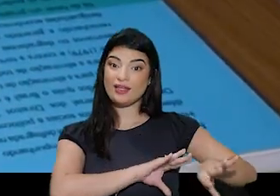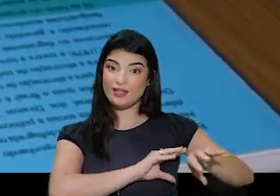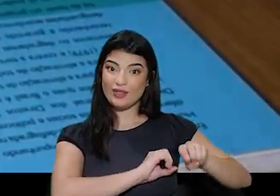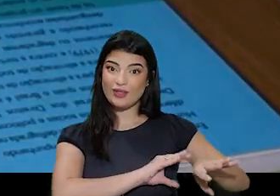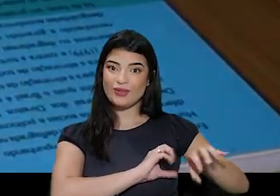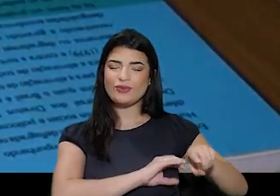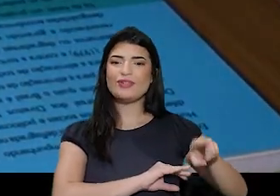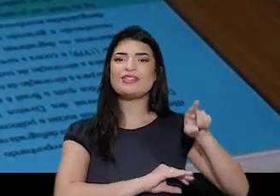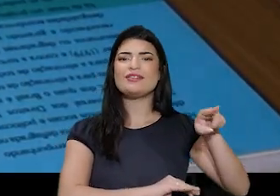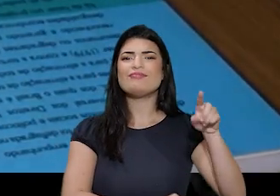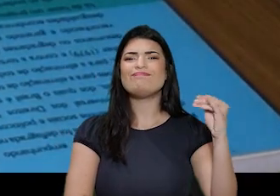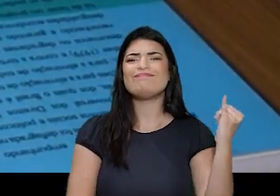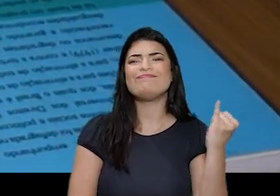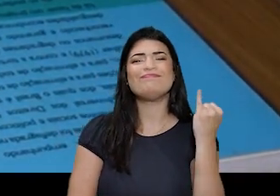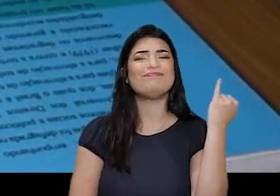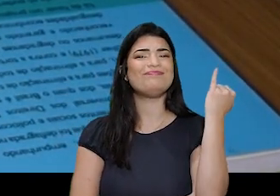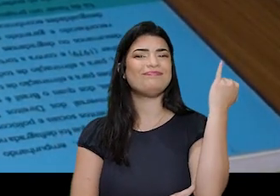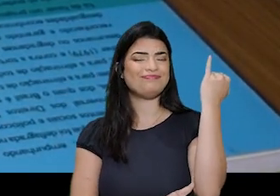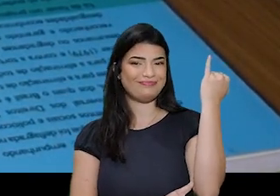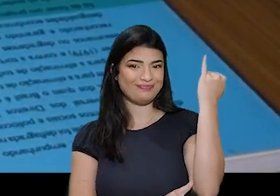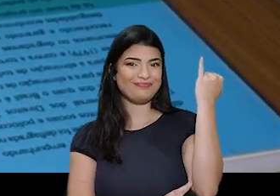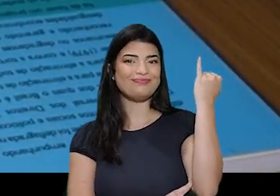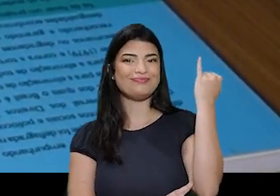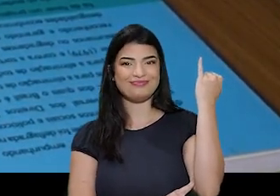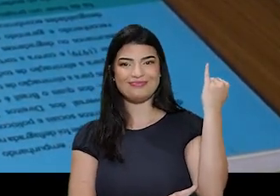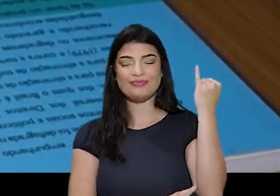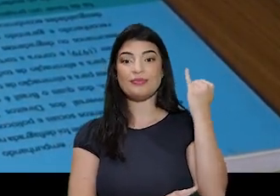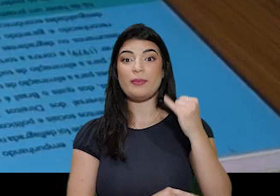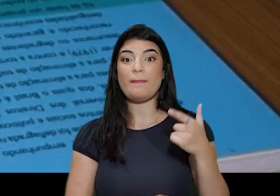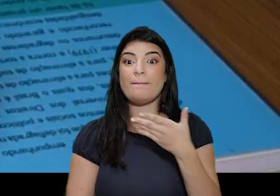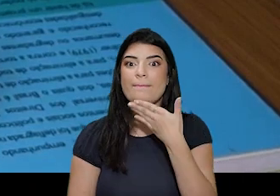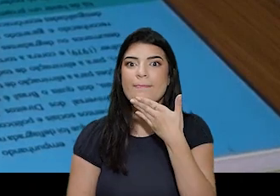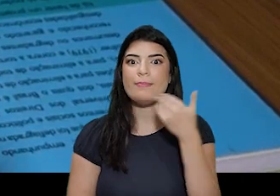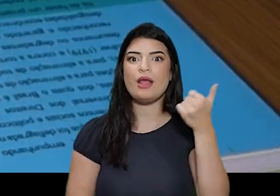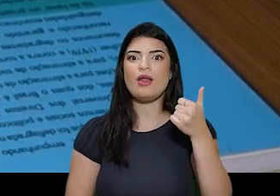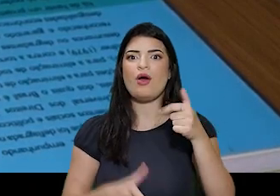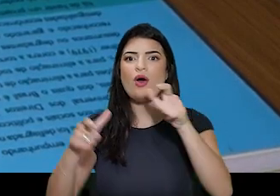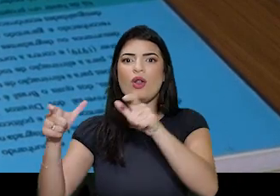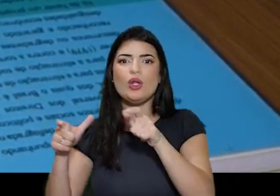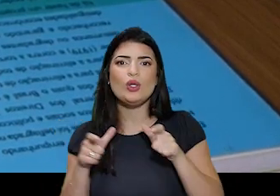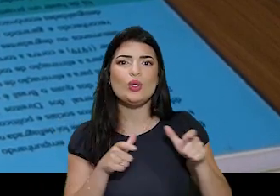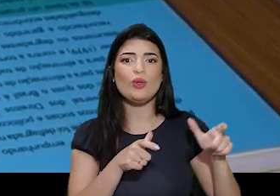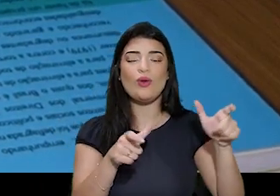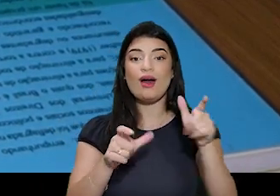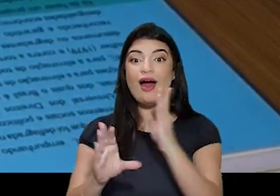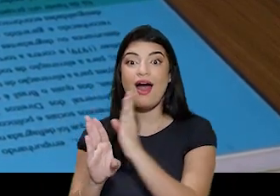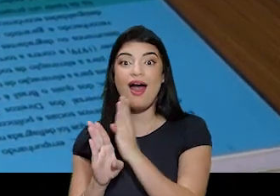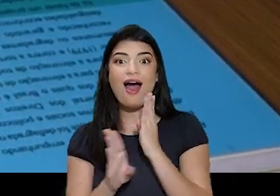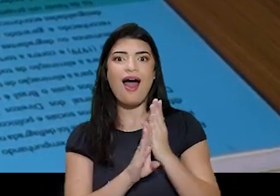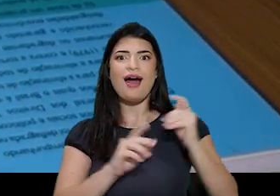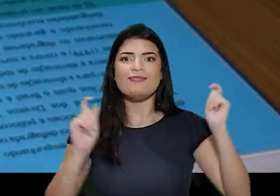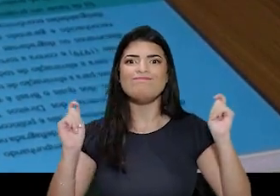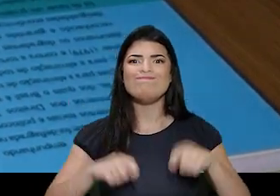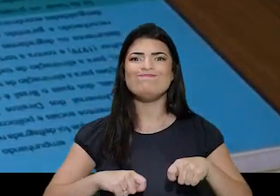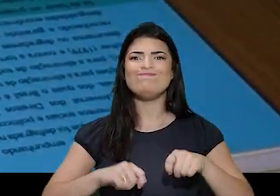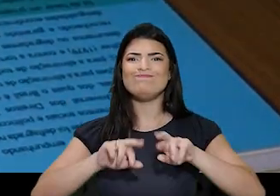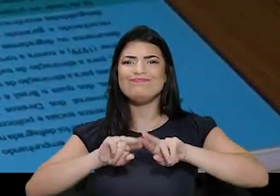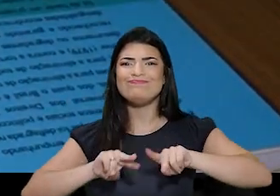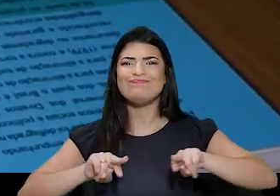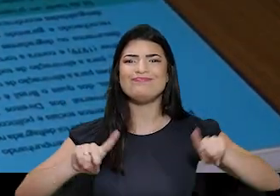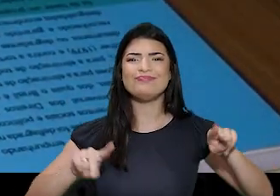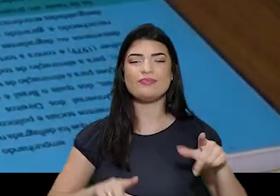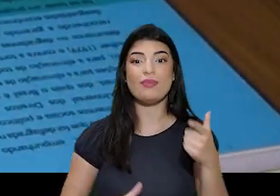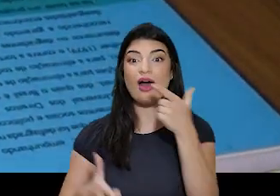A educação é um equipamento essencial para ampliar horizontes, descobrir